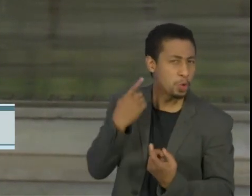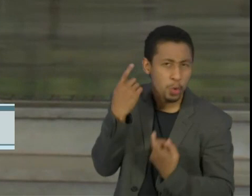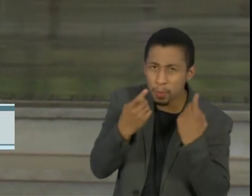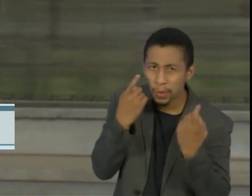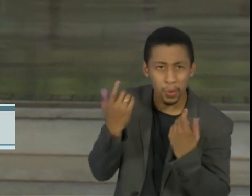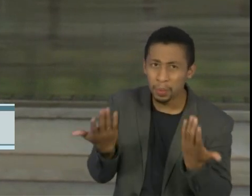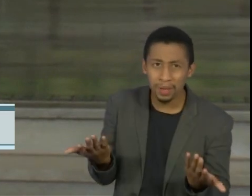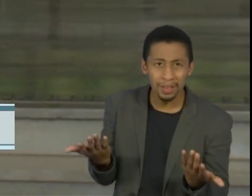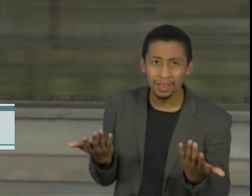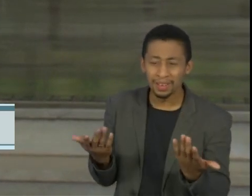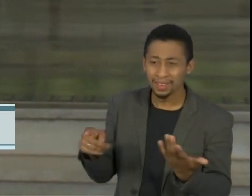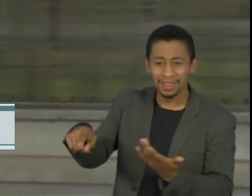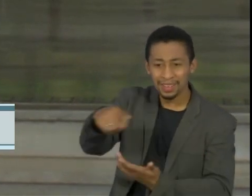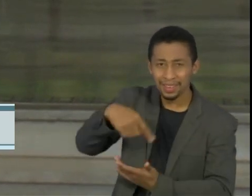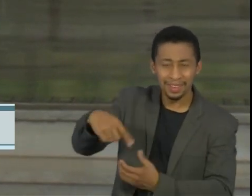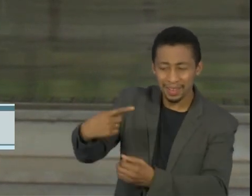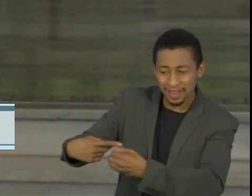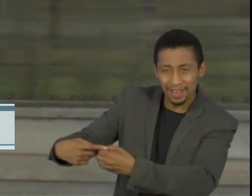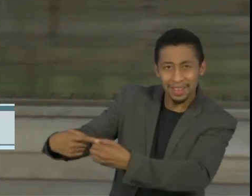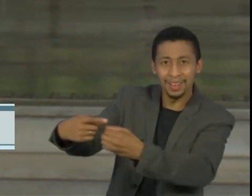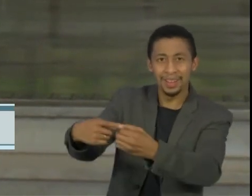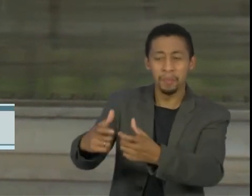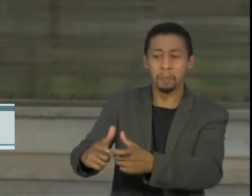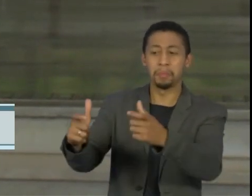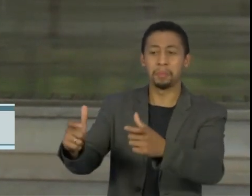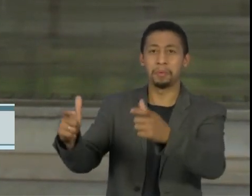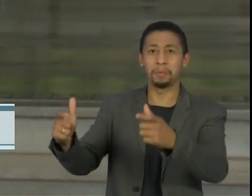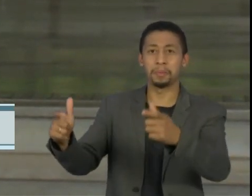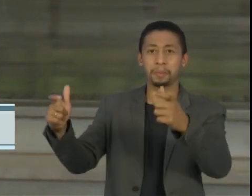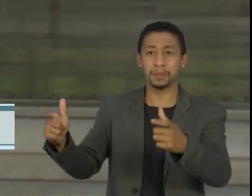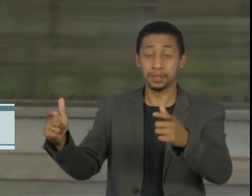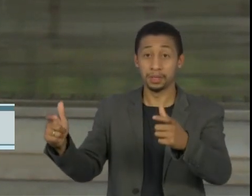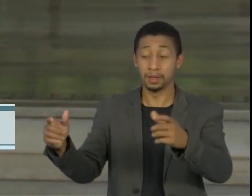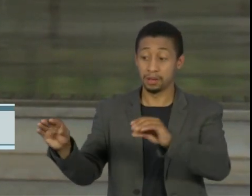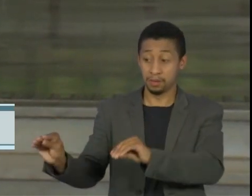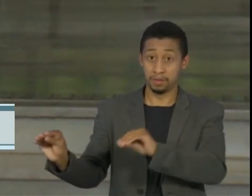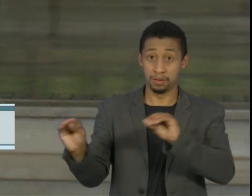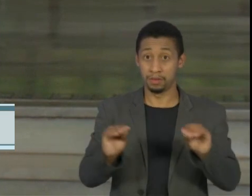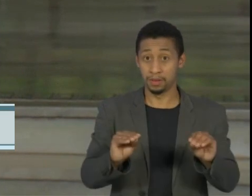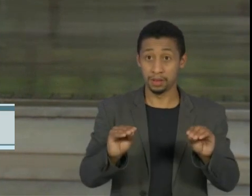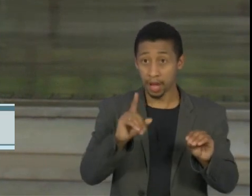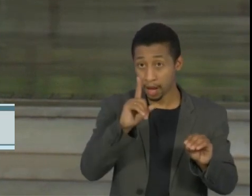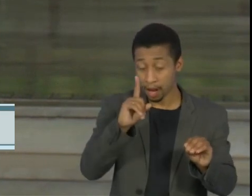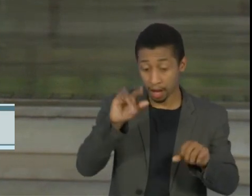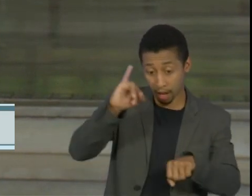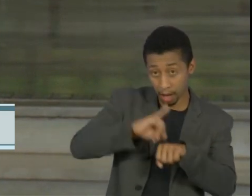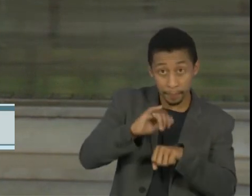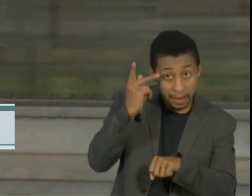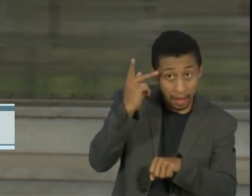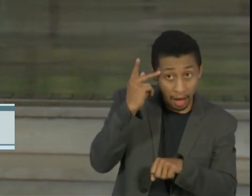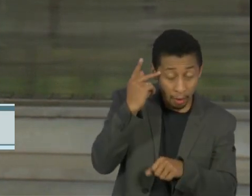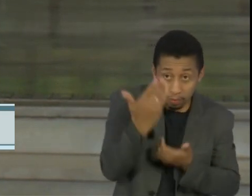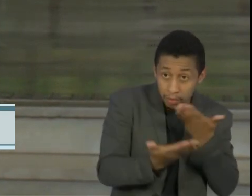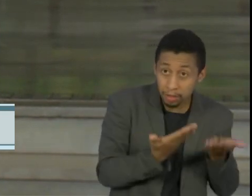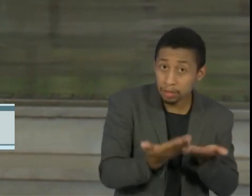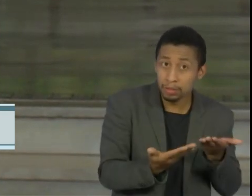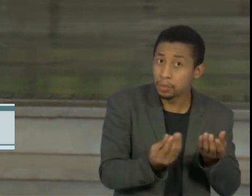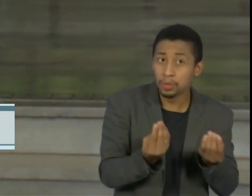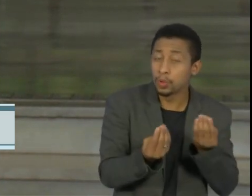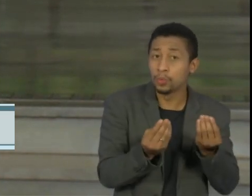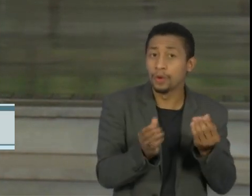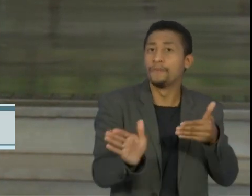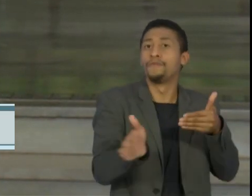massa desses pacientes para a capital, tendo em vista que a gente fechou um hospital de campanha do Pacaembu. E uma outra pergunta é sobre a